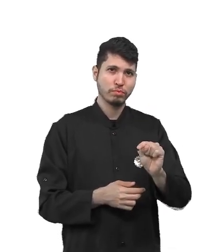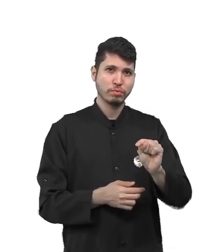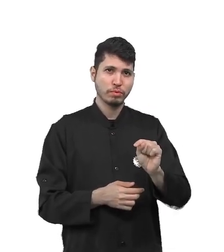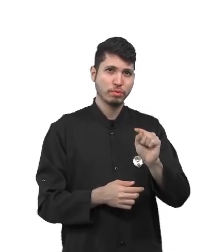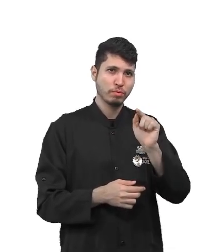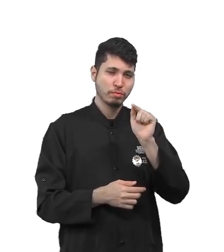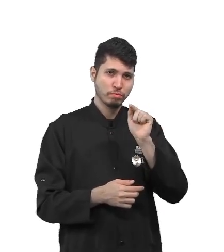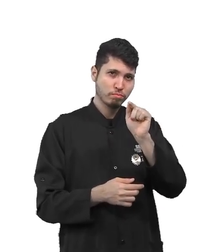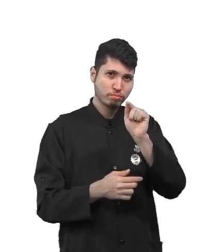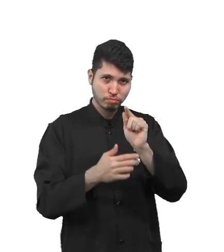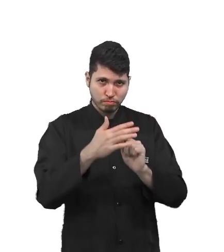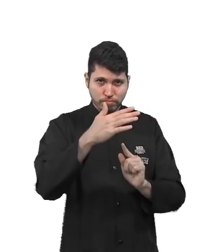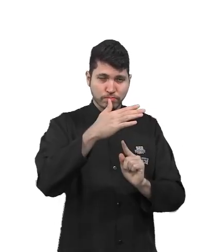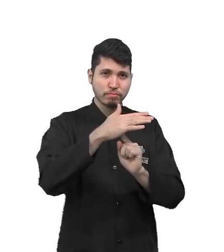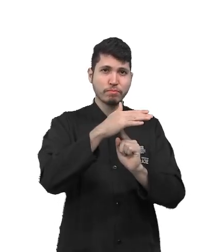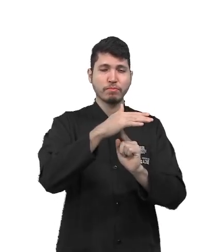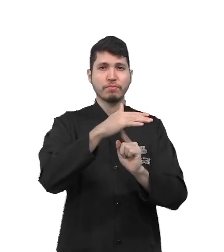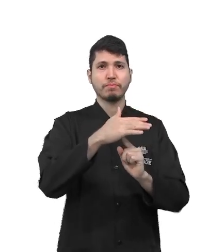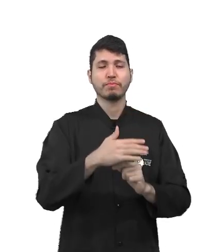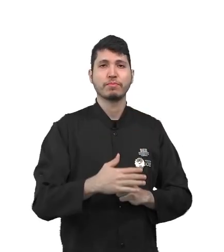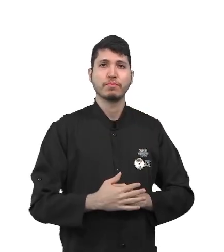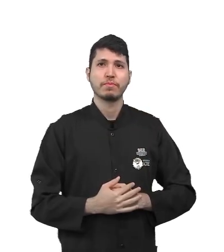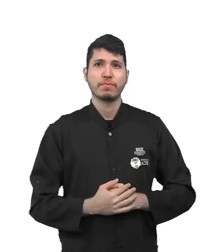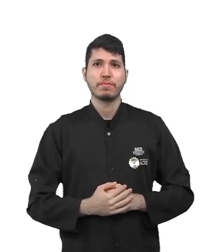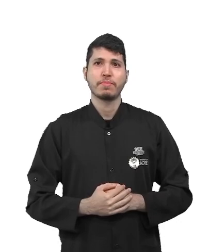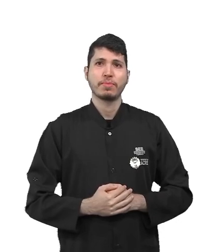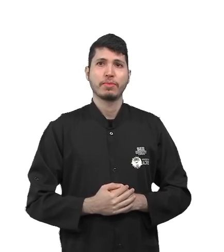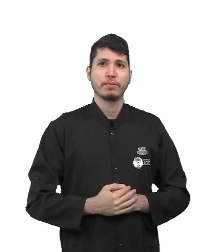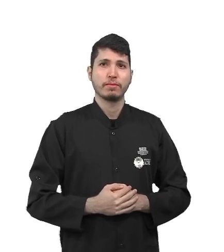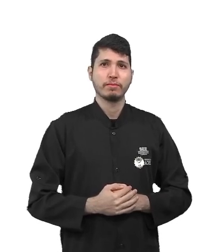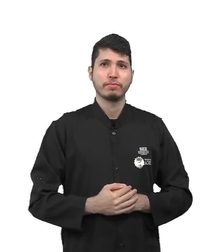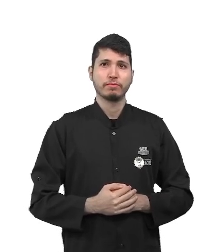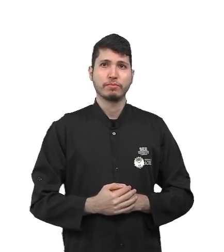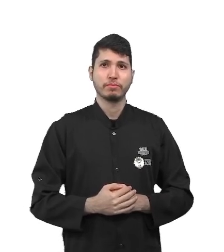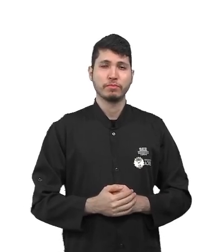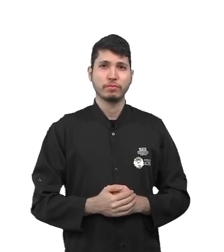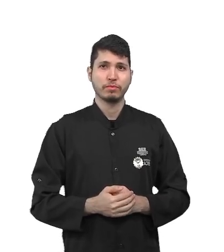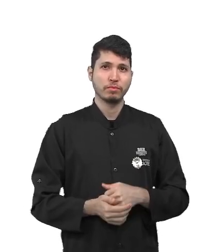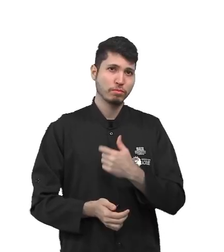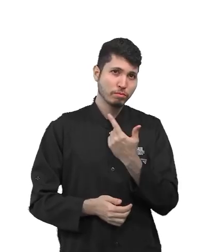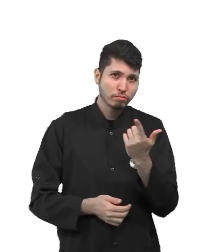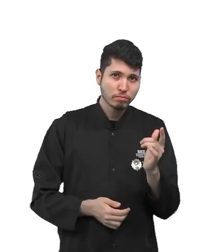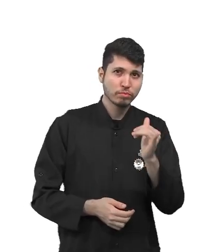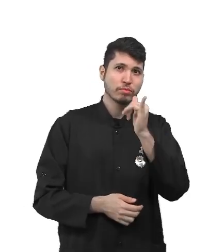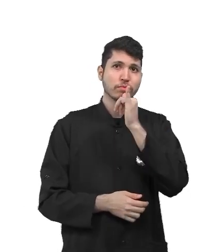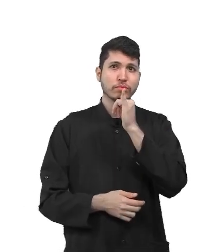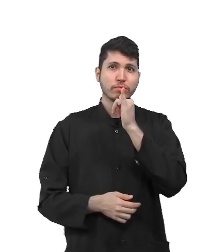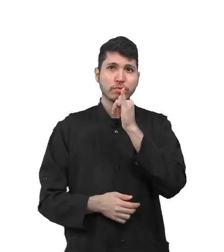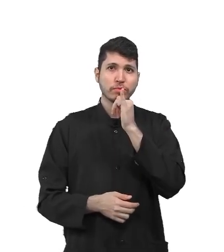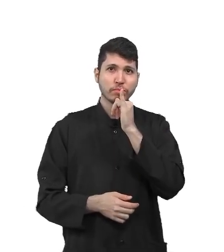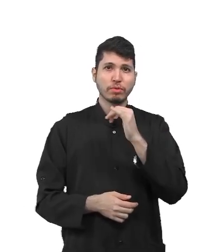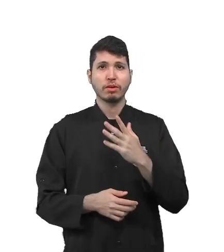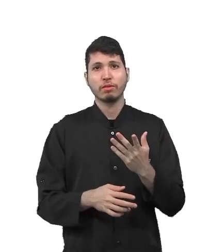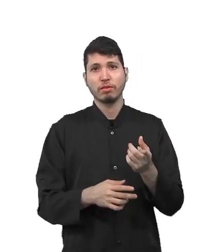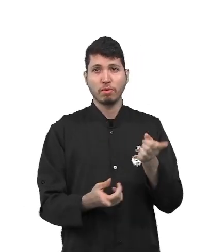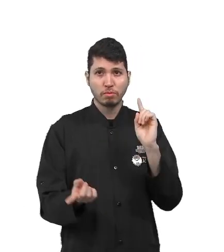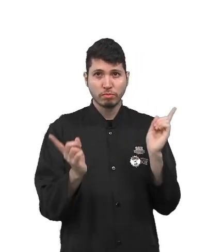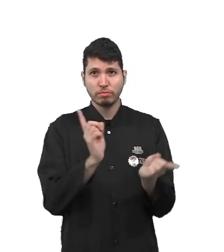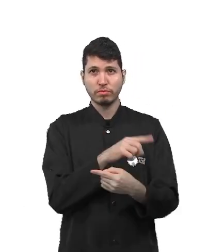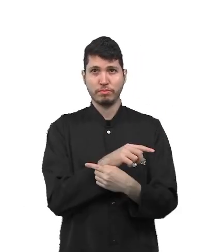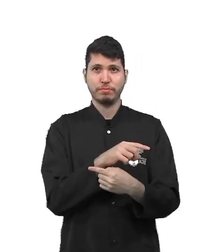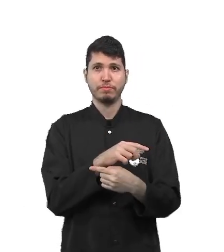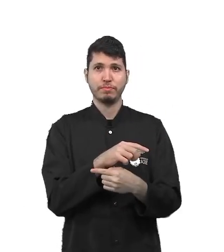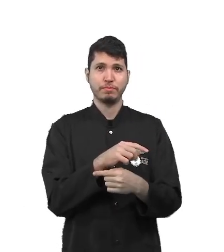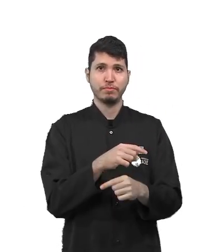máximo, tá bom? Próximo slide. A gente tem de novo aqui, ó, uma ideia de vértice da parábola voltada a ponto de mínimo. Professor,